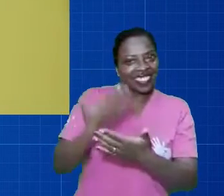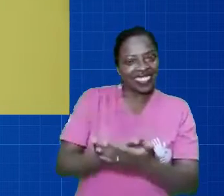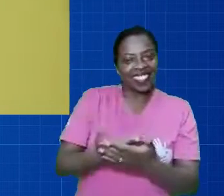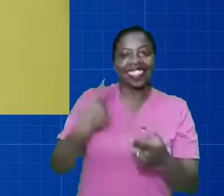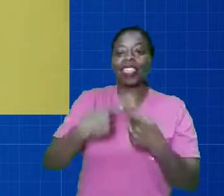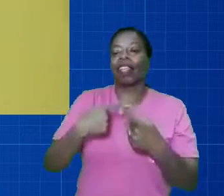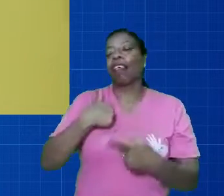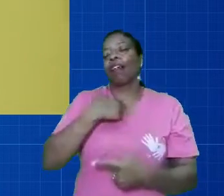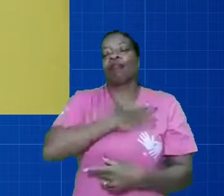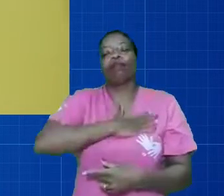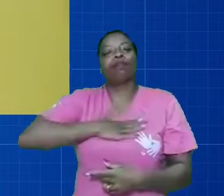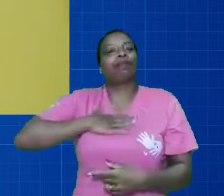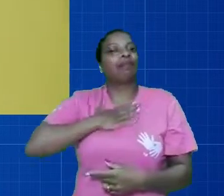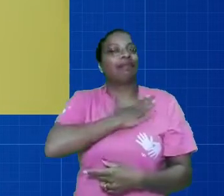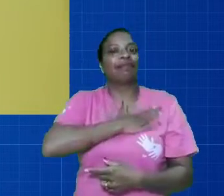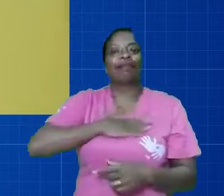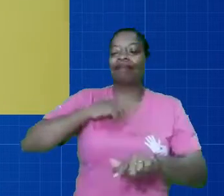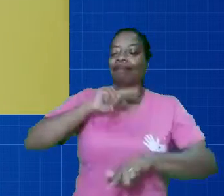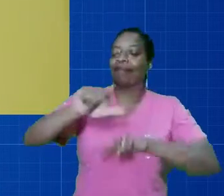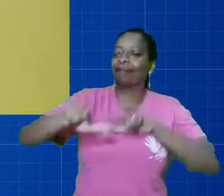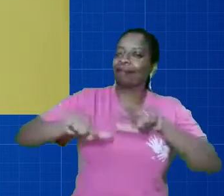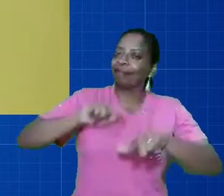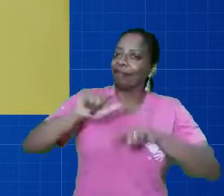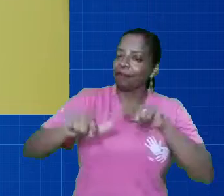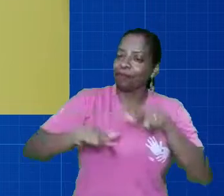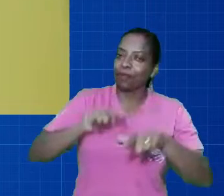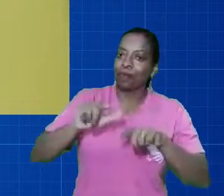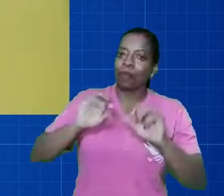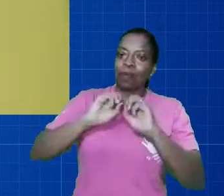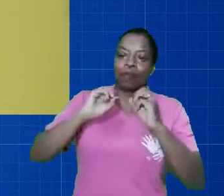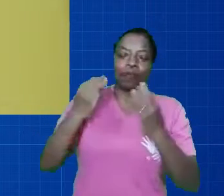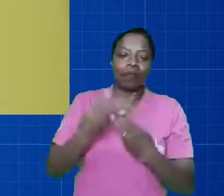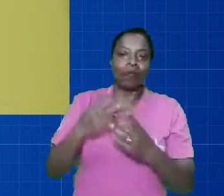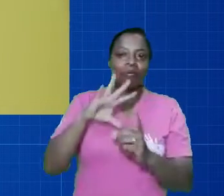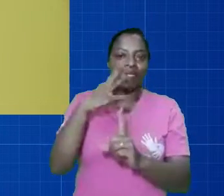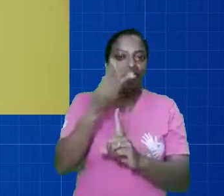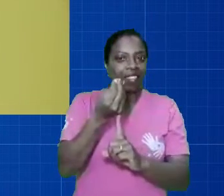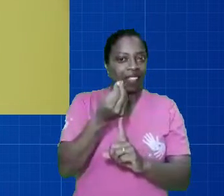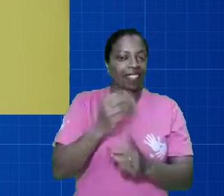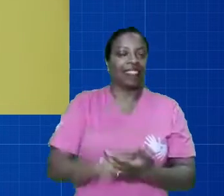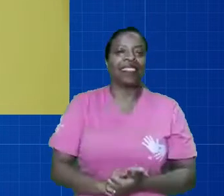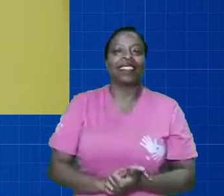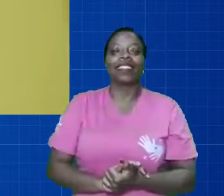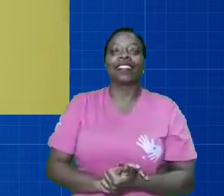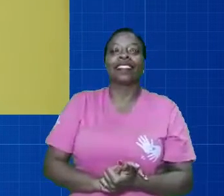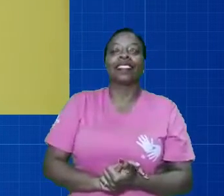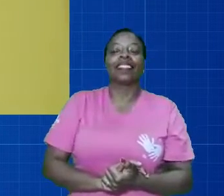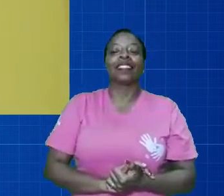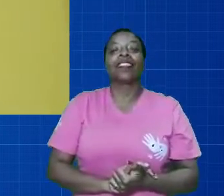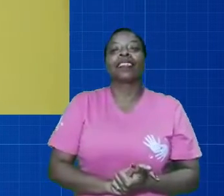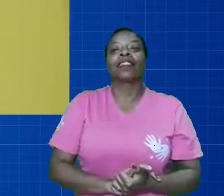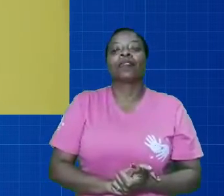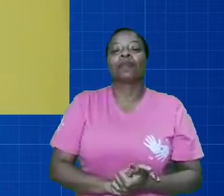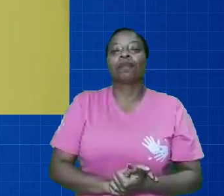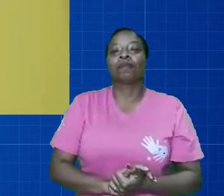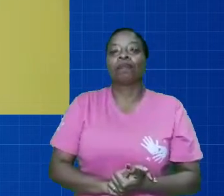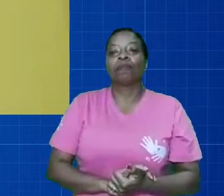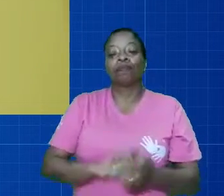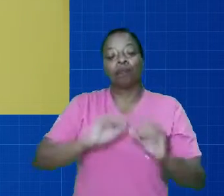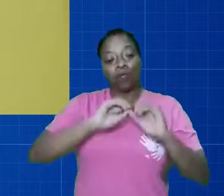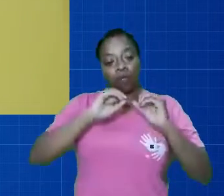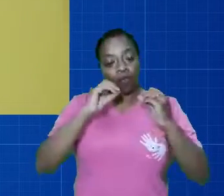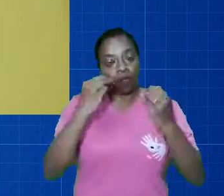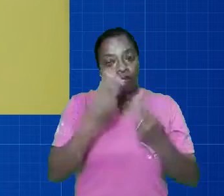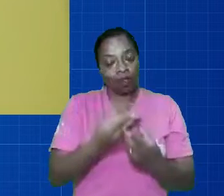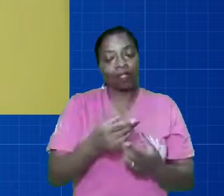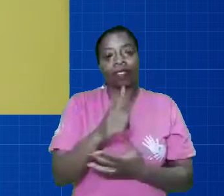do trabalho ali da oficina. E a oficina, na verdade, eu acho que ela deu certo,